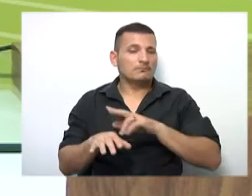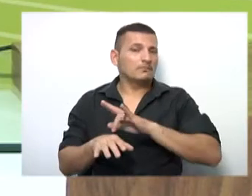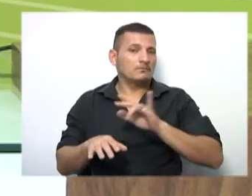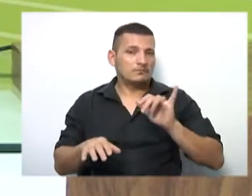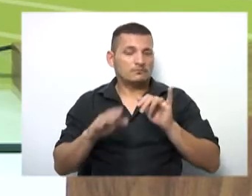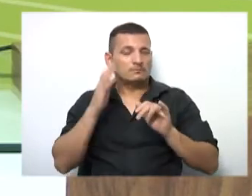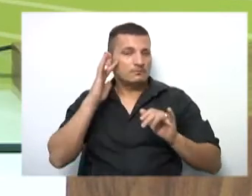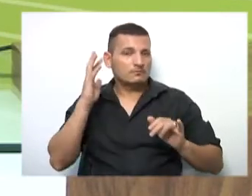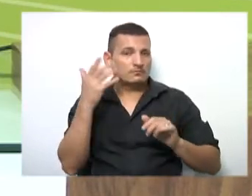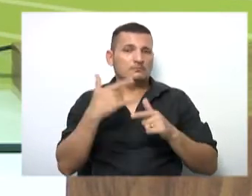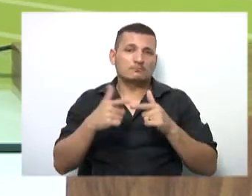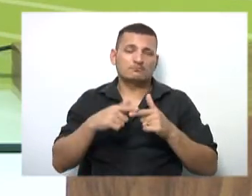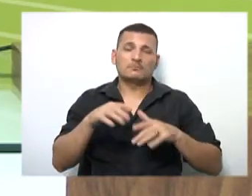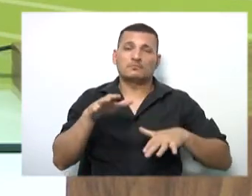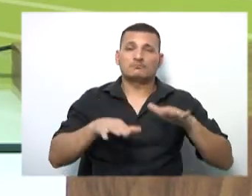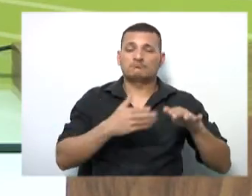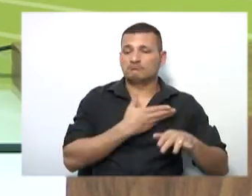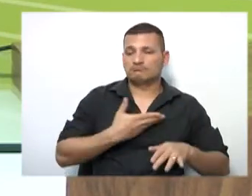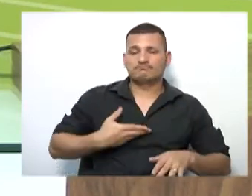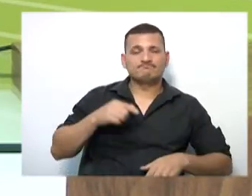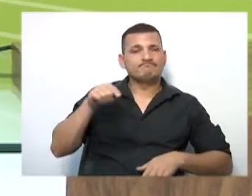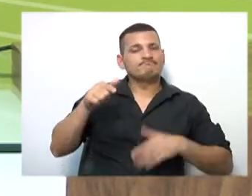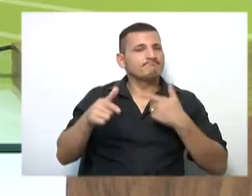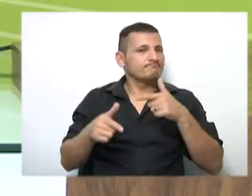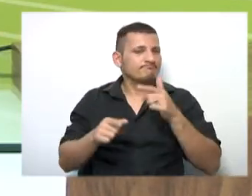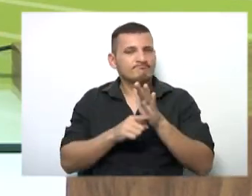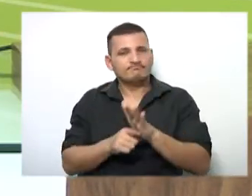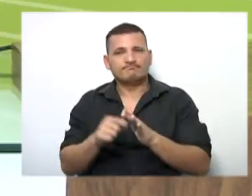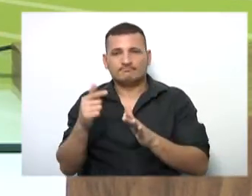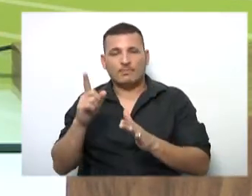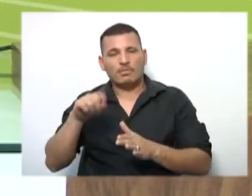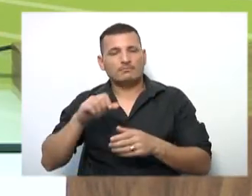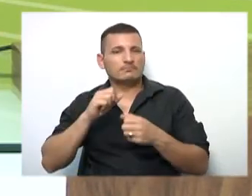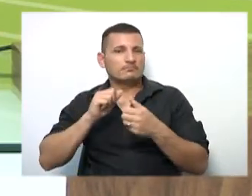às vezes o setor público deixa vazio, que é a educação de qualidade.